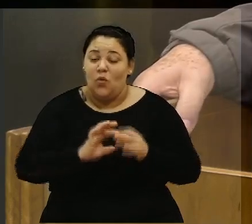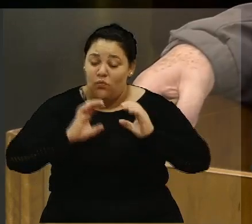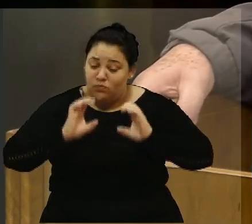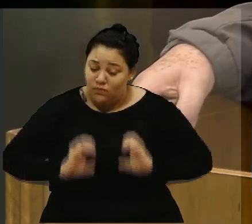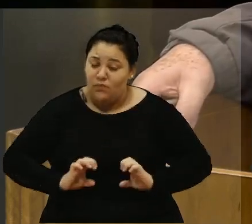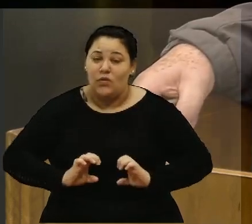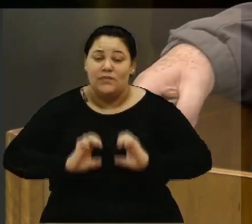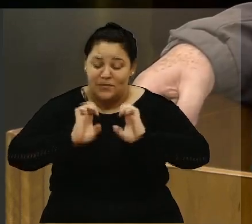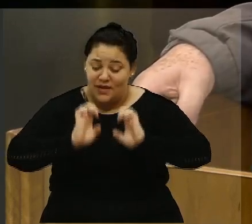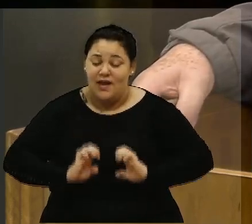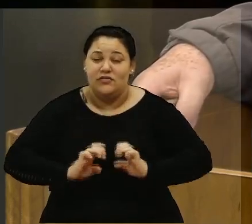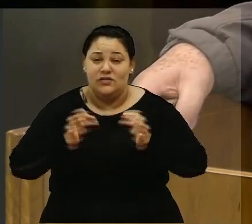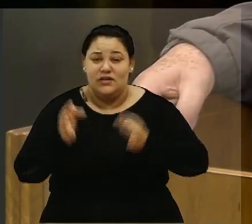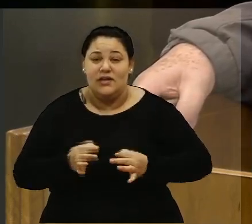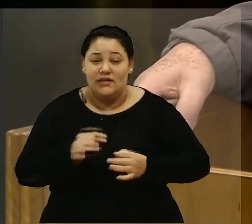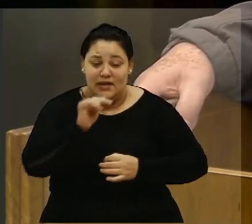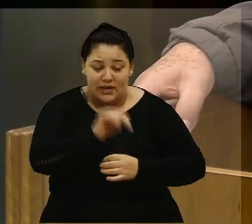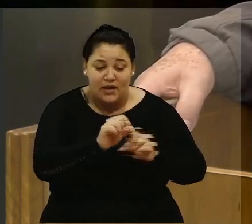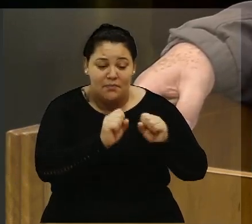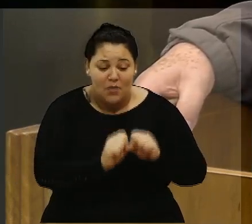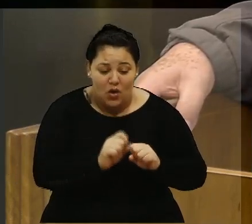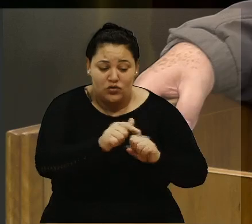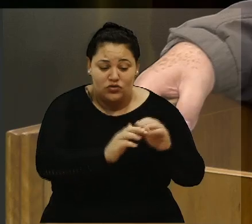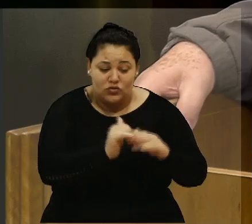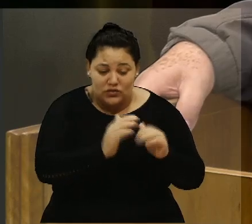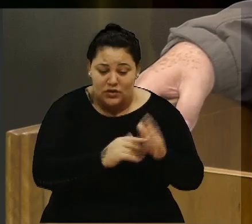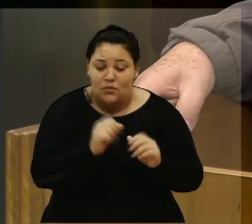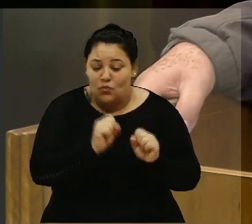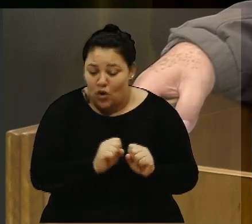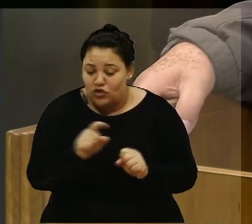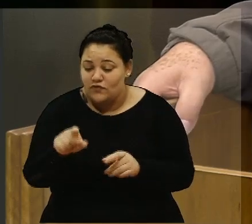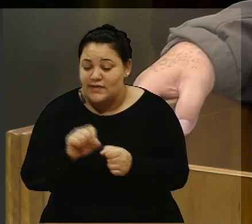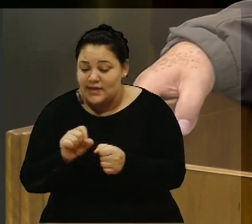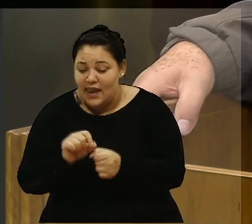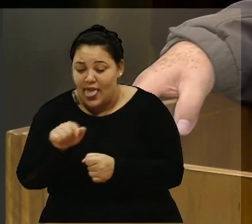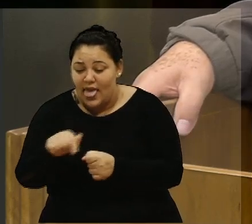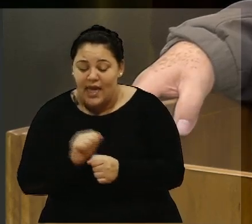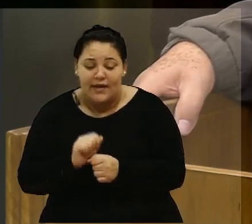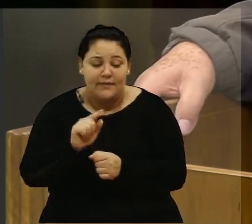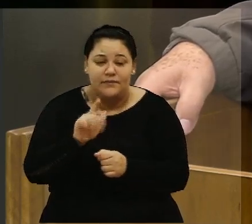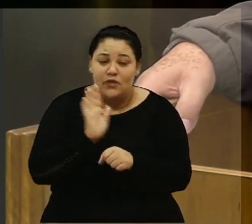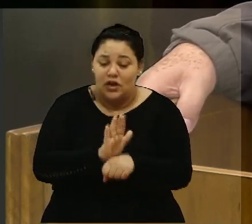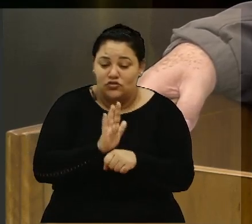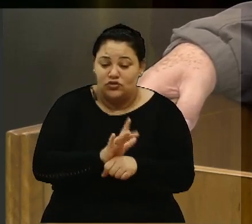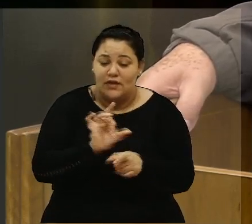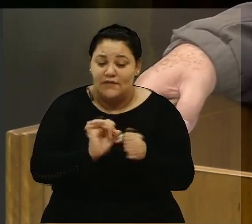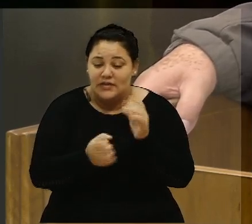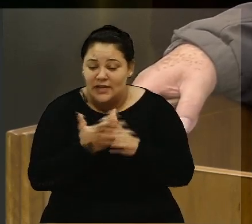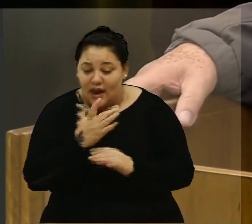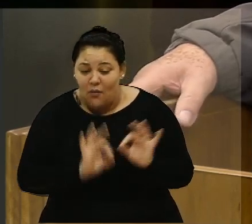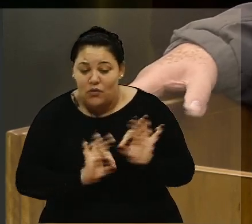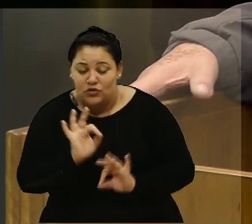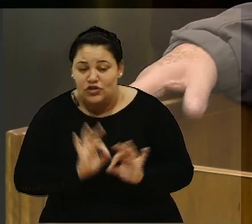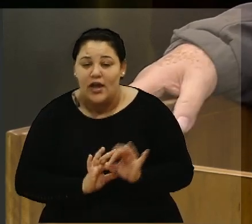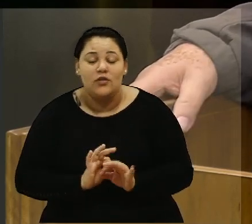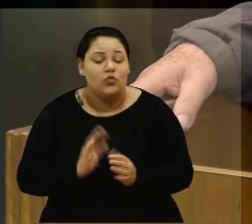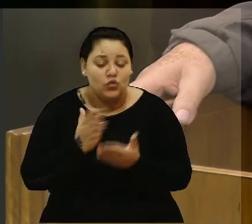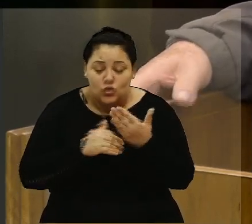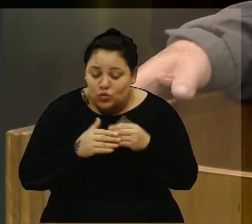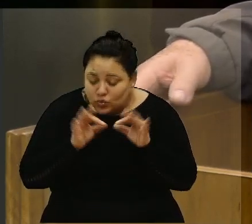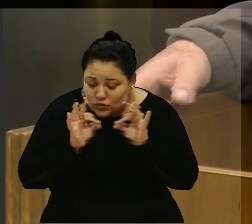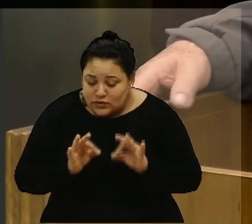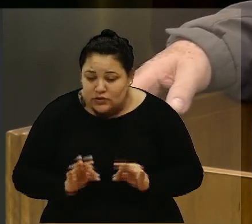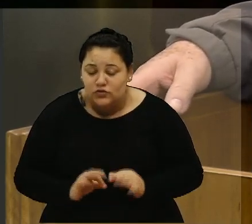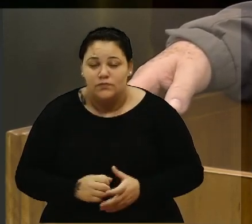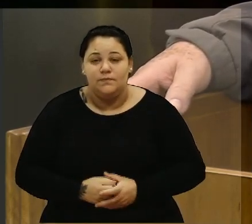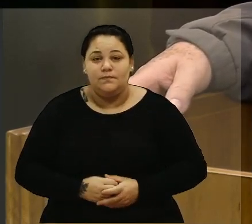Ó, tá aqui, pode ser construído aqui, pode ser feito ali, o SAMAI vai ajudar a fazer o projeto, assim por diante. Pois não,